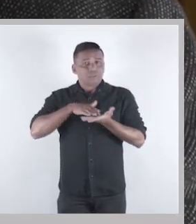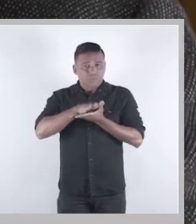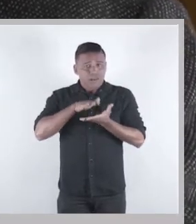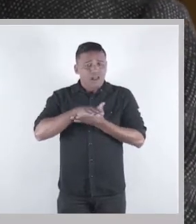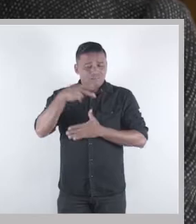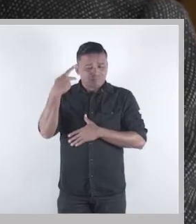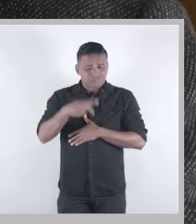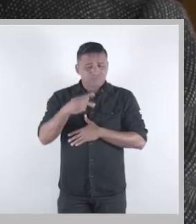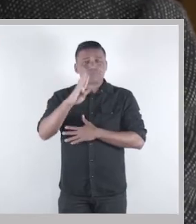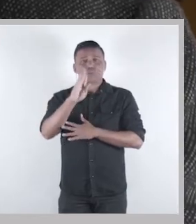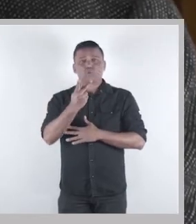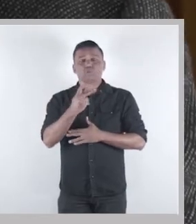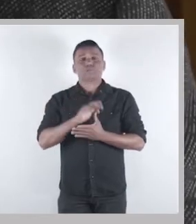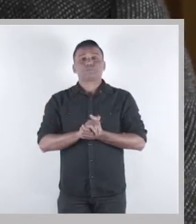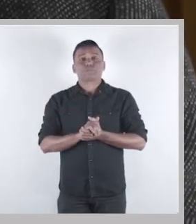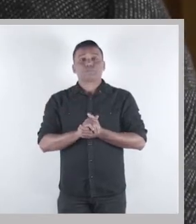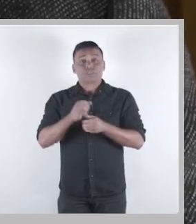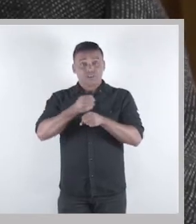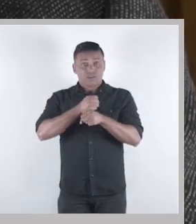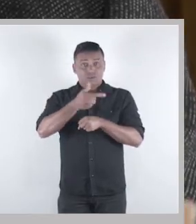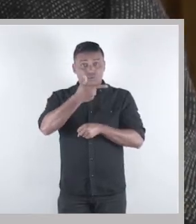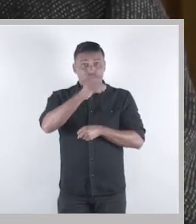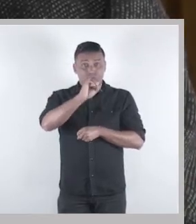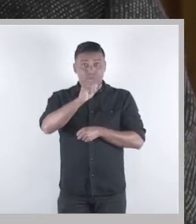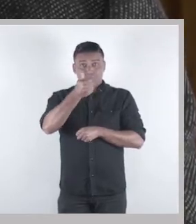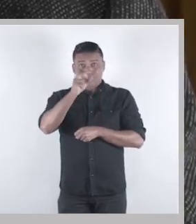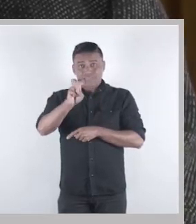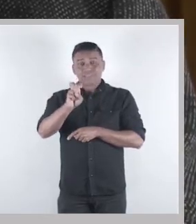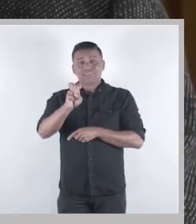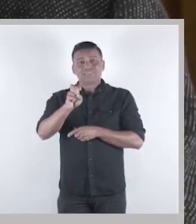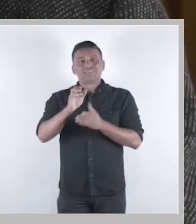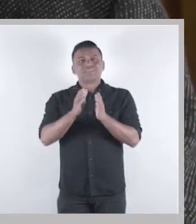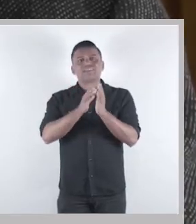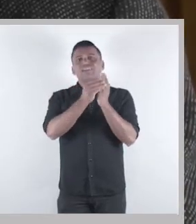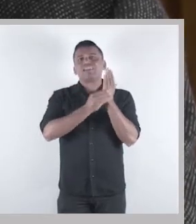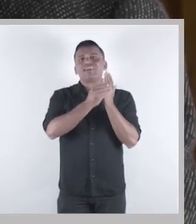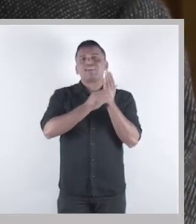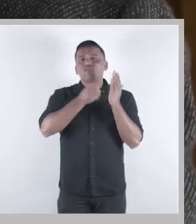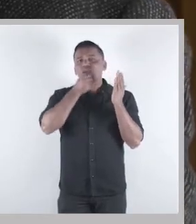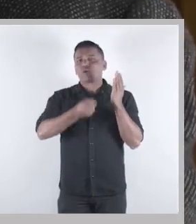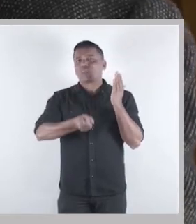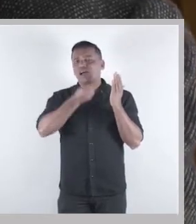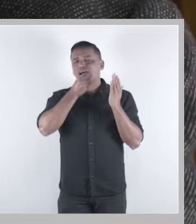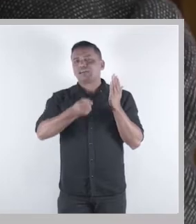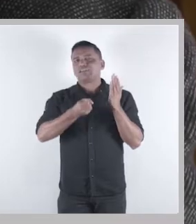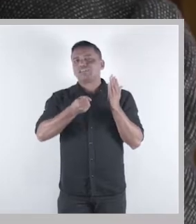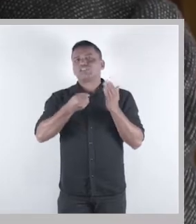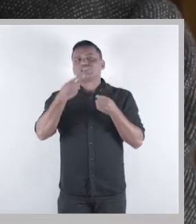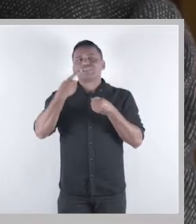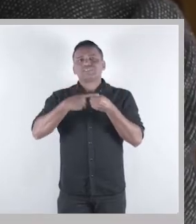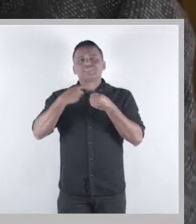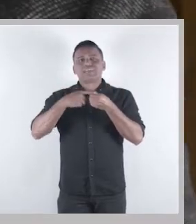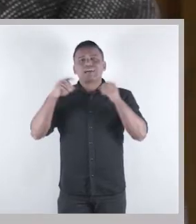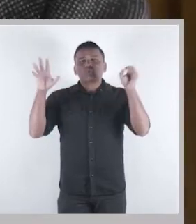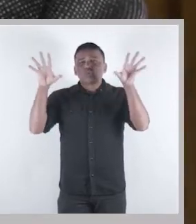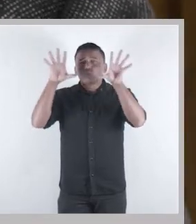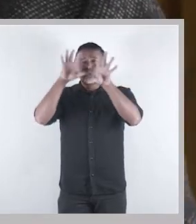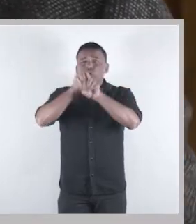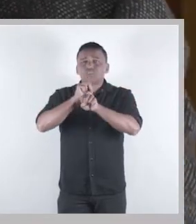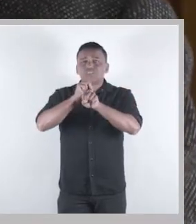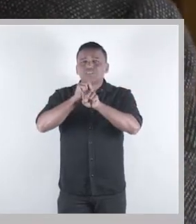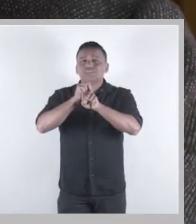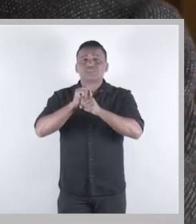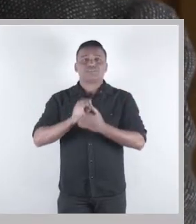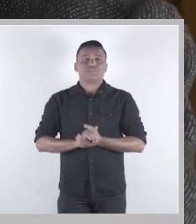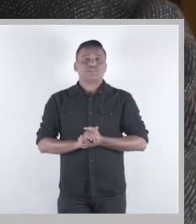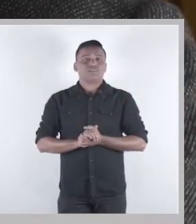livro-reportagem tomar uma cidade se inventa que tem um que eu falo um pouco dessa história da ligar em Belo